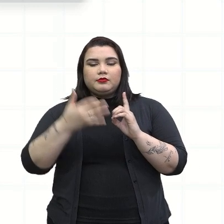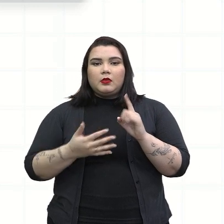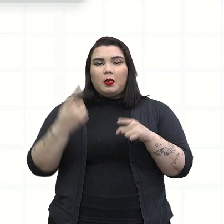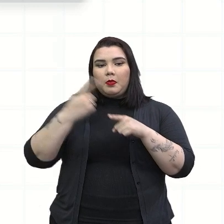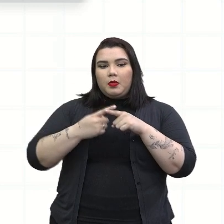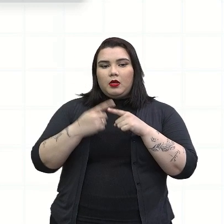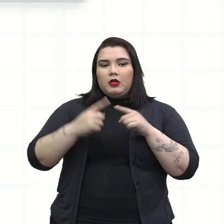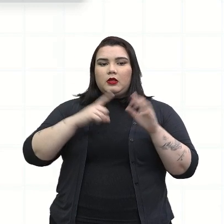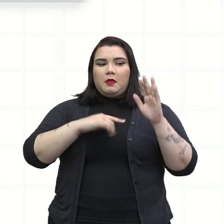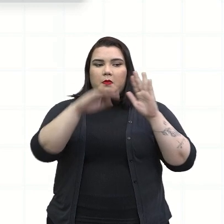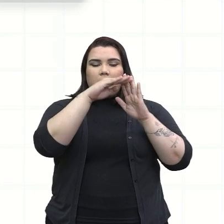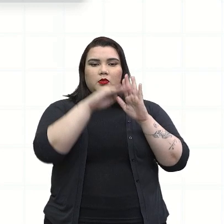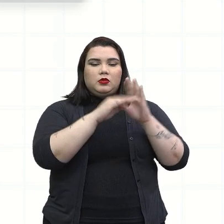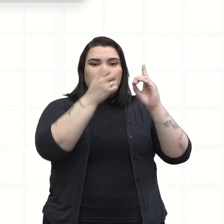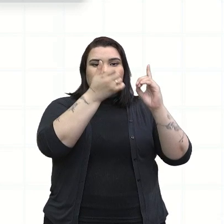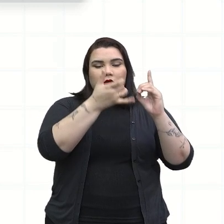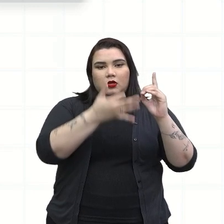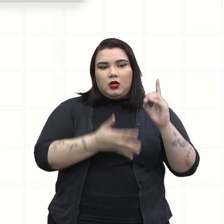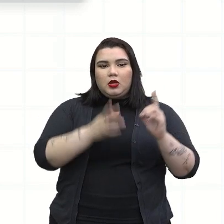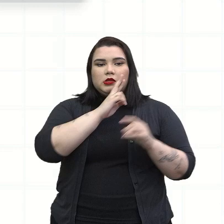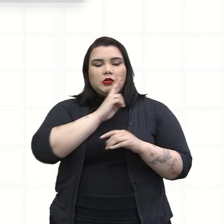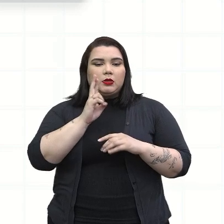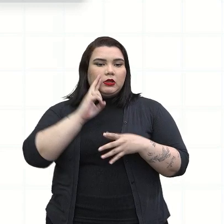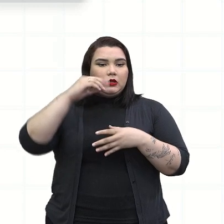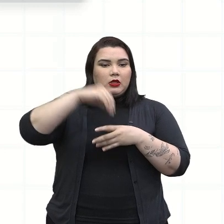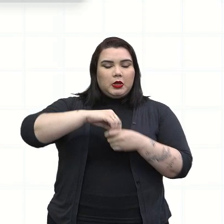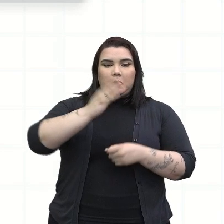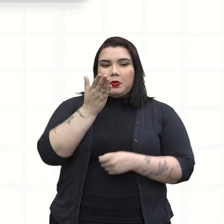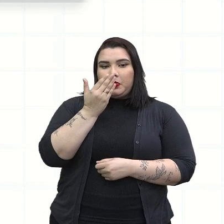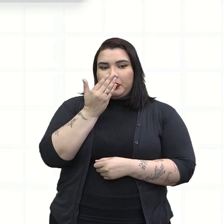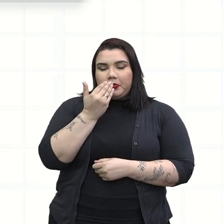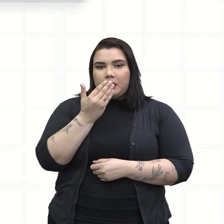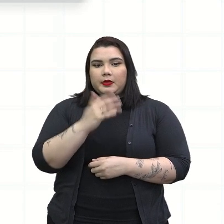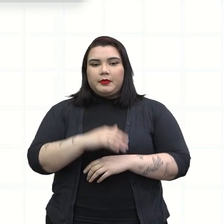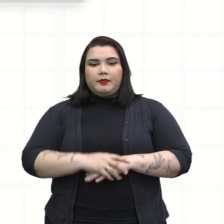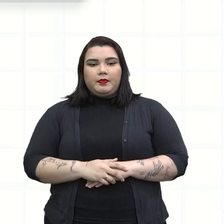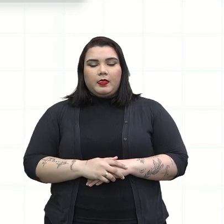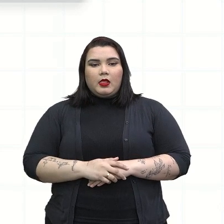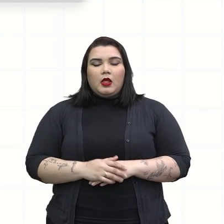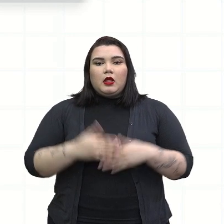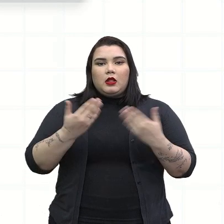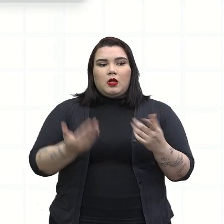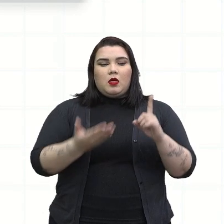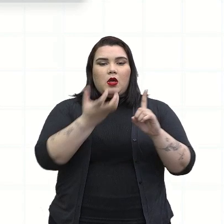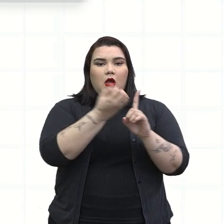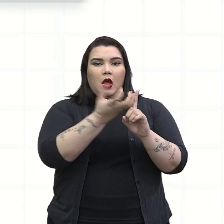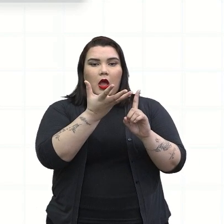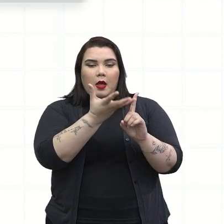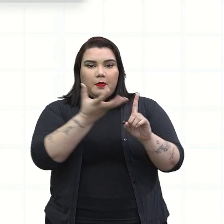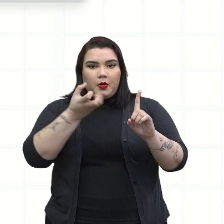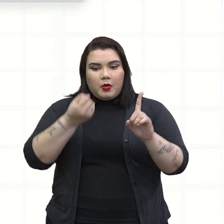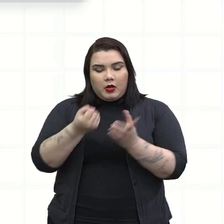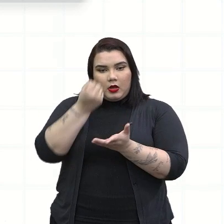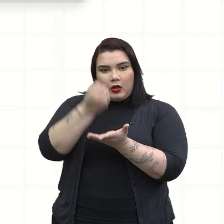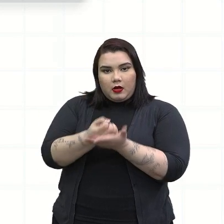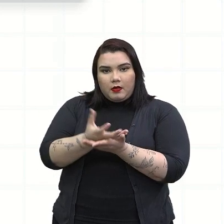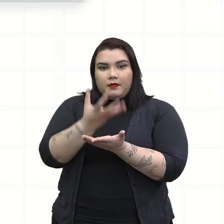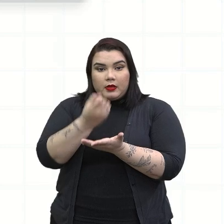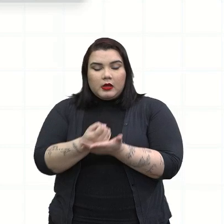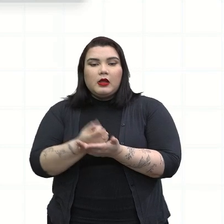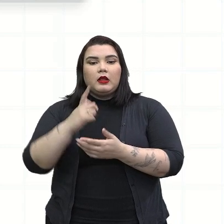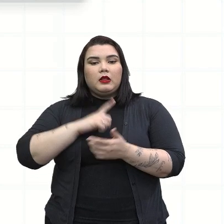menu está descrevendo ali tudo que tem no restaurante, né? A biografia está descrevendo a vida de alguém,